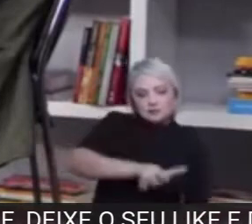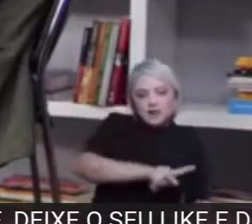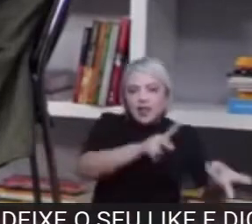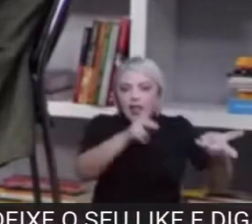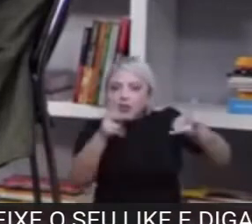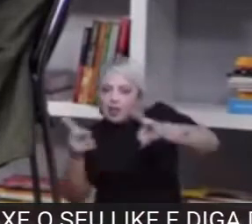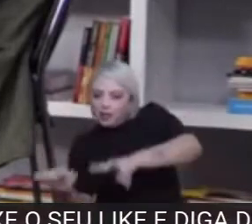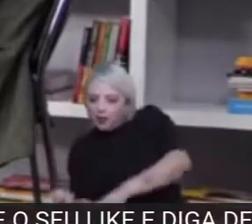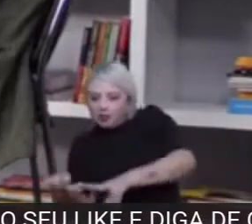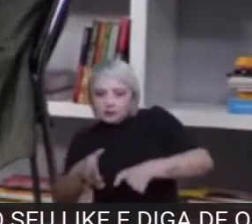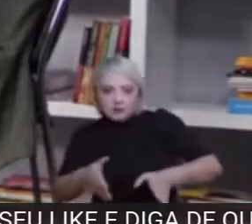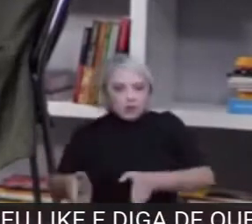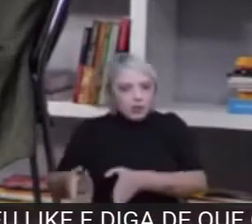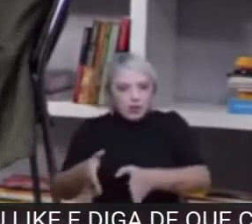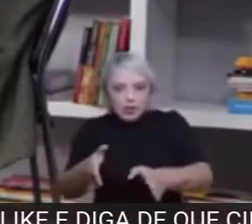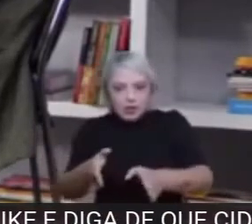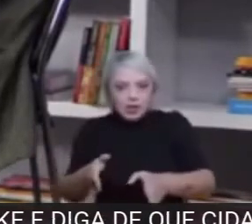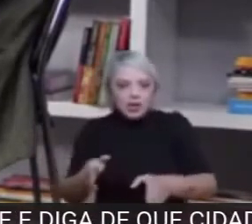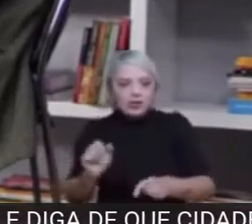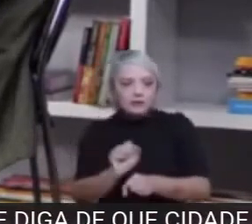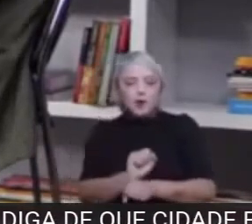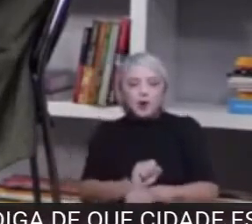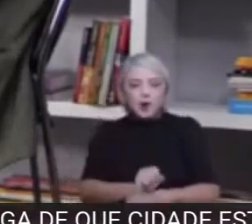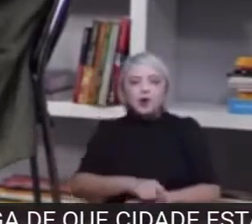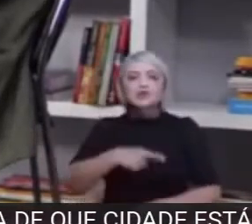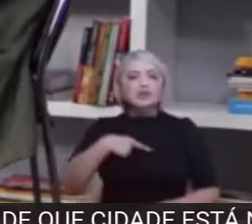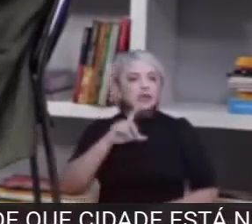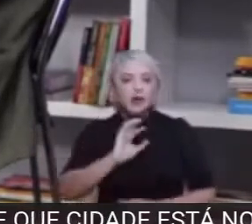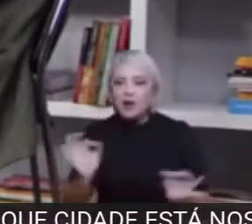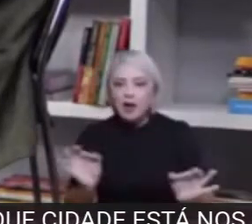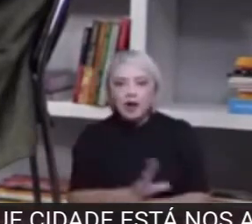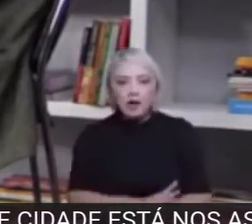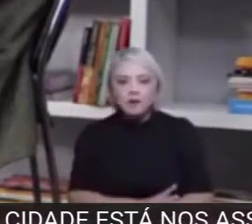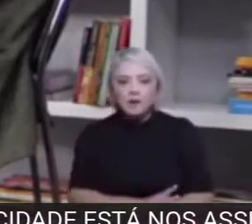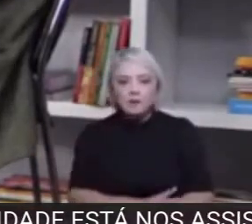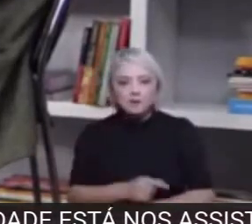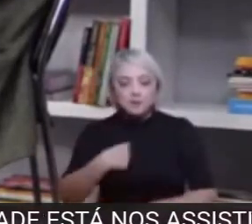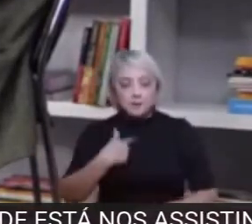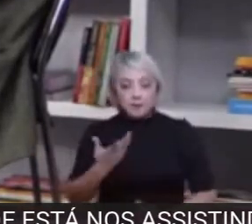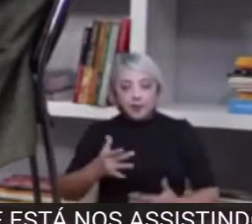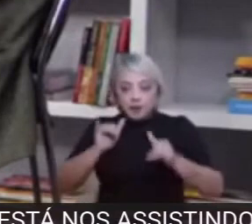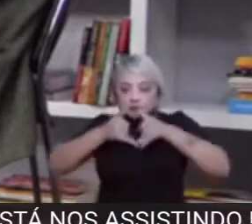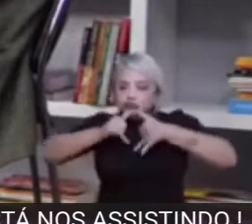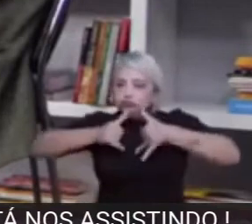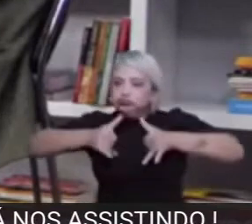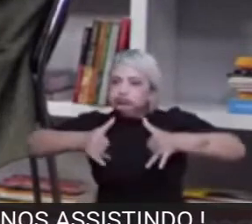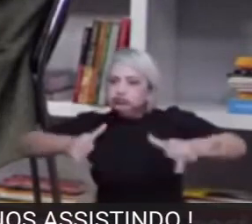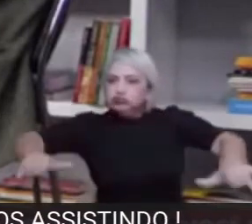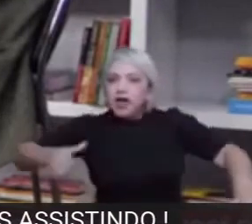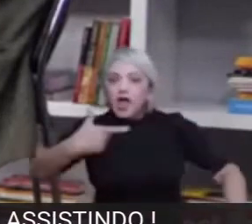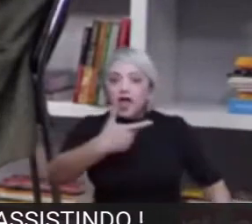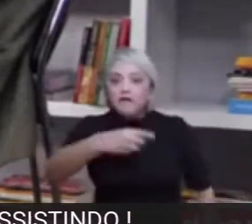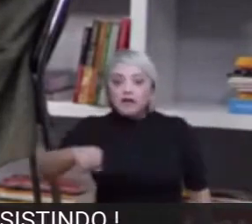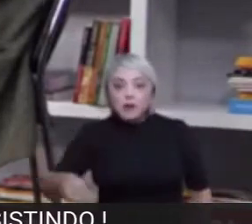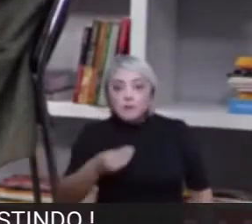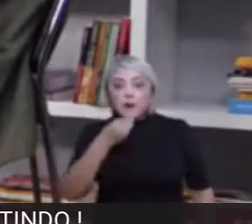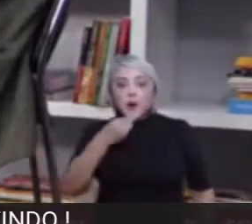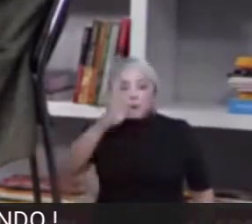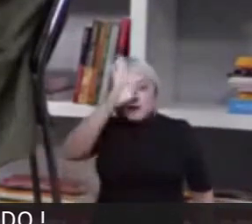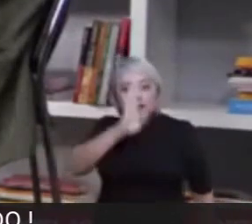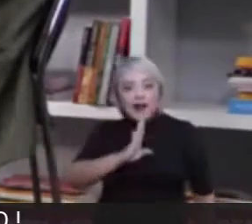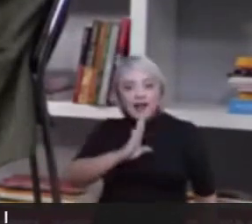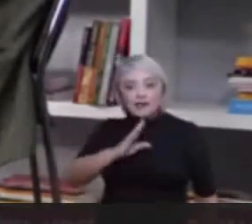não acabou. Você criar um programa Luz para Todos para levar energia para 20 milhões de pessoas gratuitamente. Ou